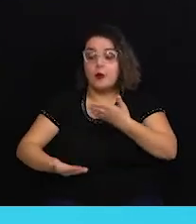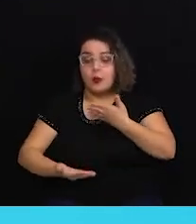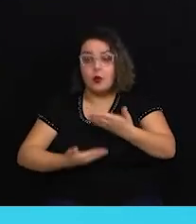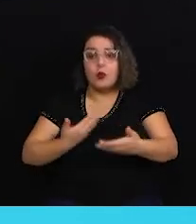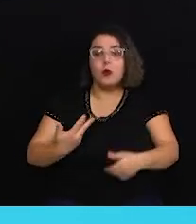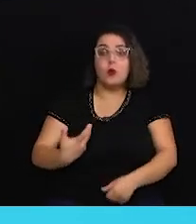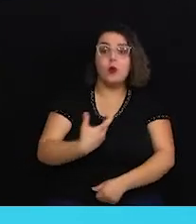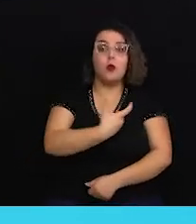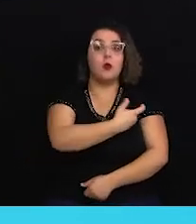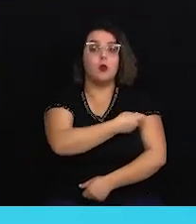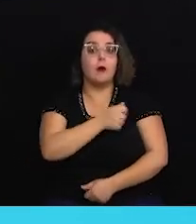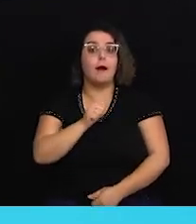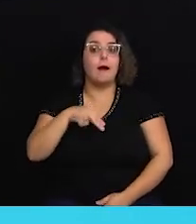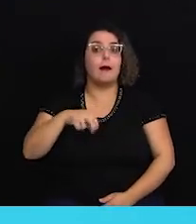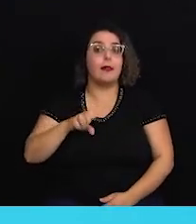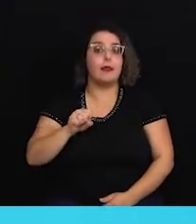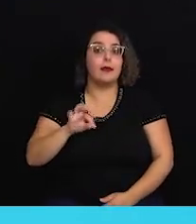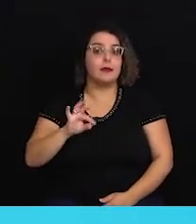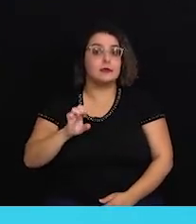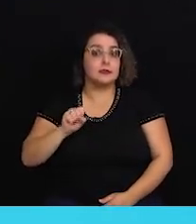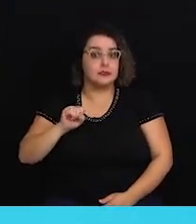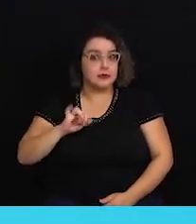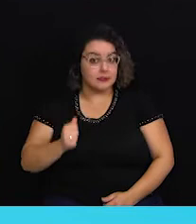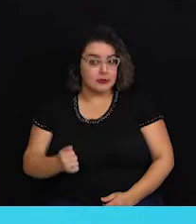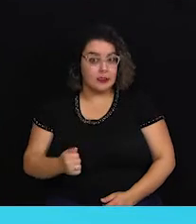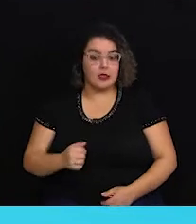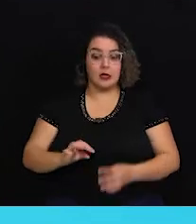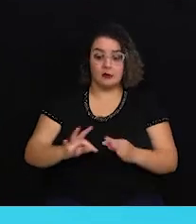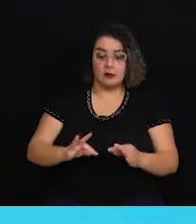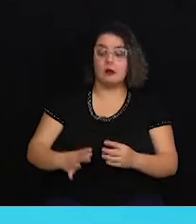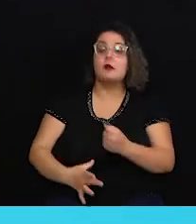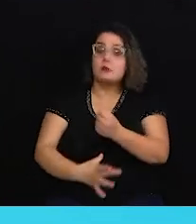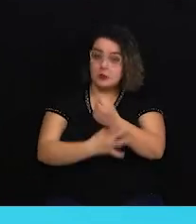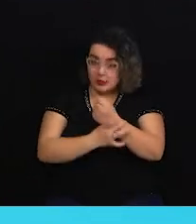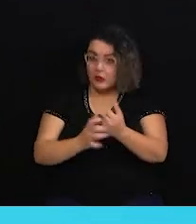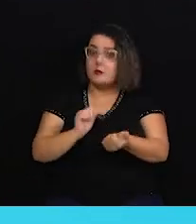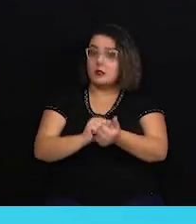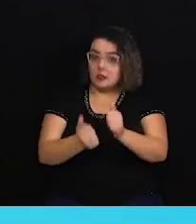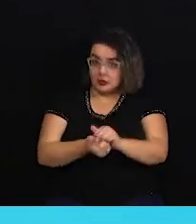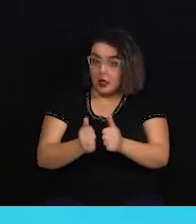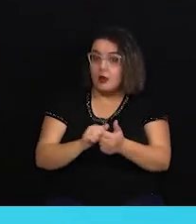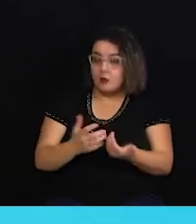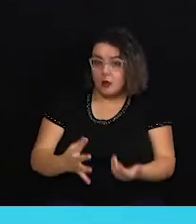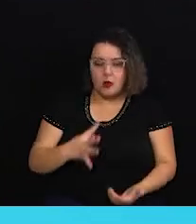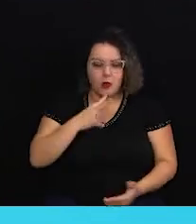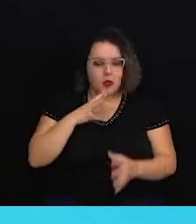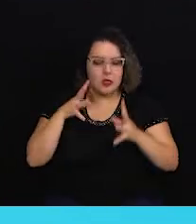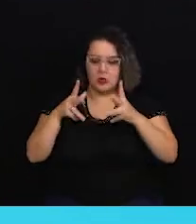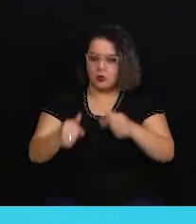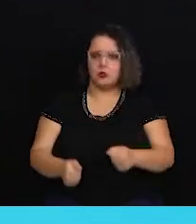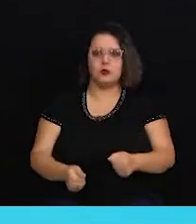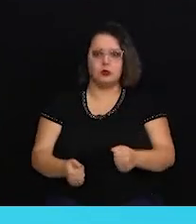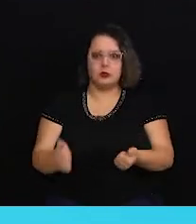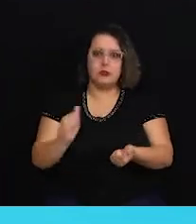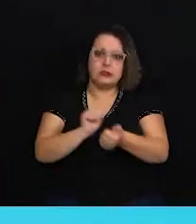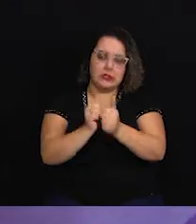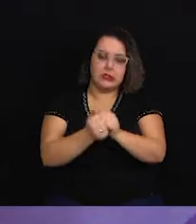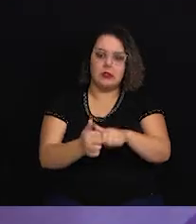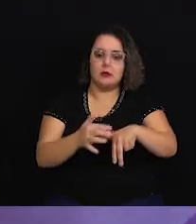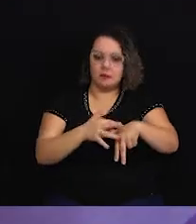tem também com os anestésicos, para garantir a técnica mais segura e a mais adequada àquela cirurgia e àquele